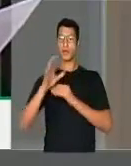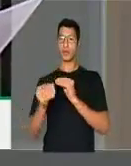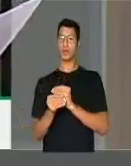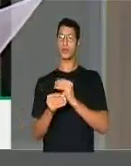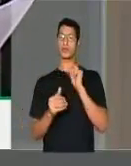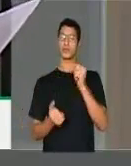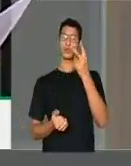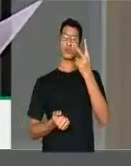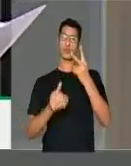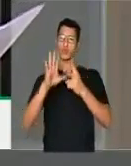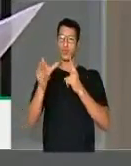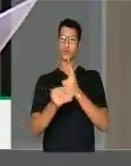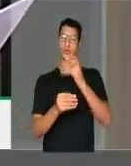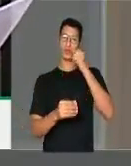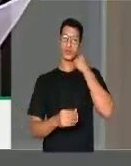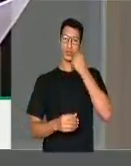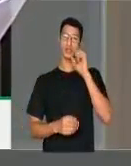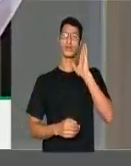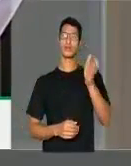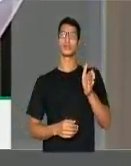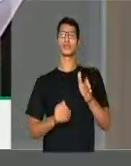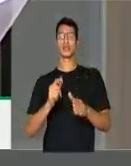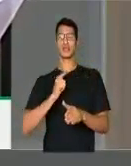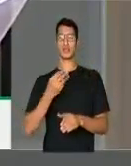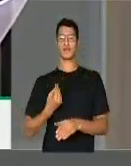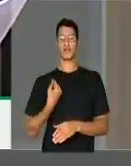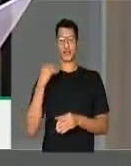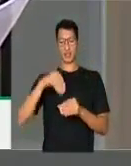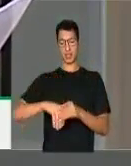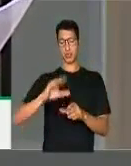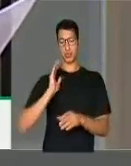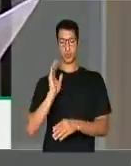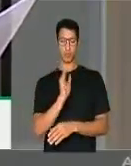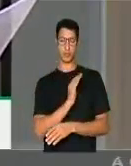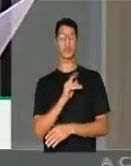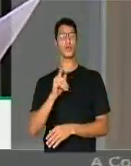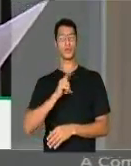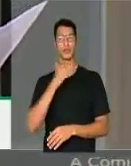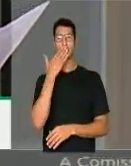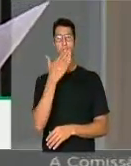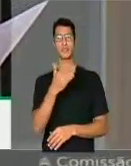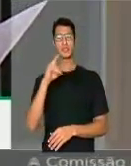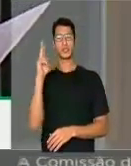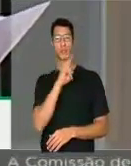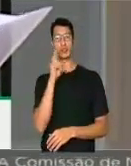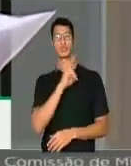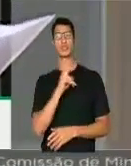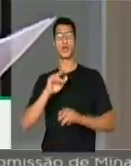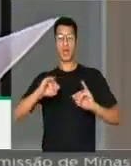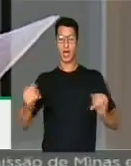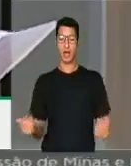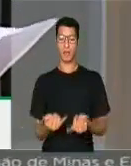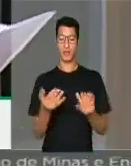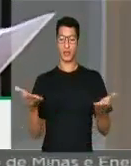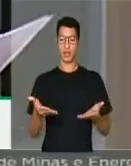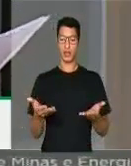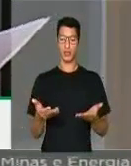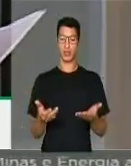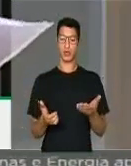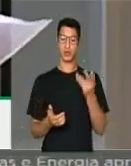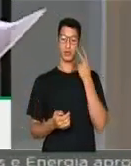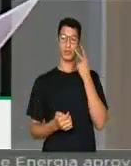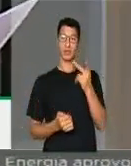emendas, 2 emendas do Senado, e já se encontra nas comissões. Tem pedido de urgência e aproveito a